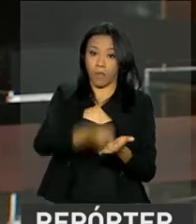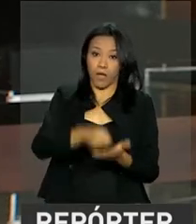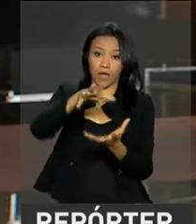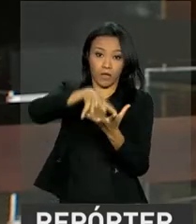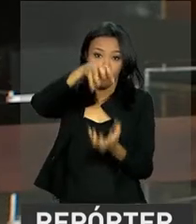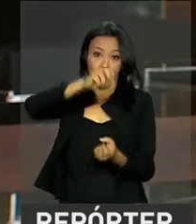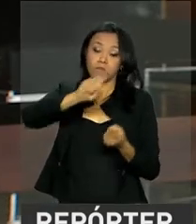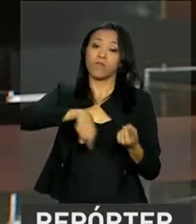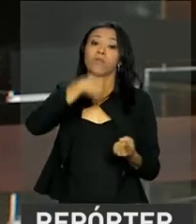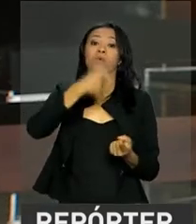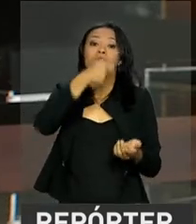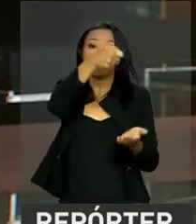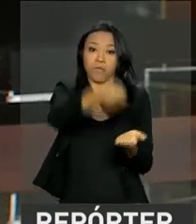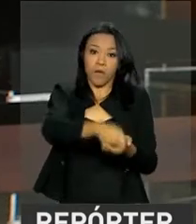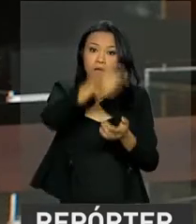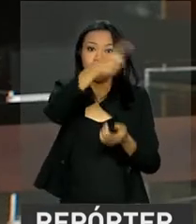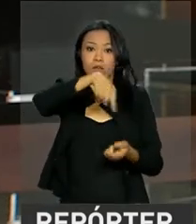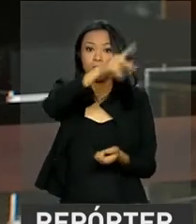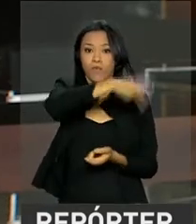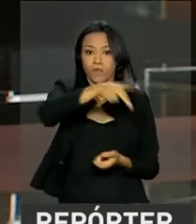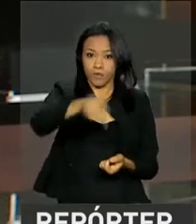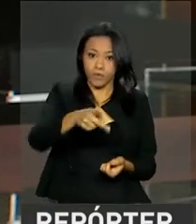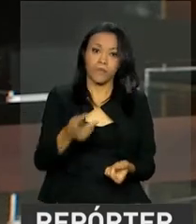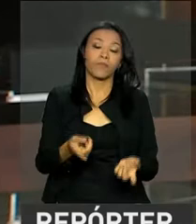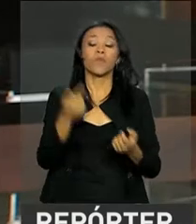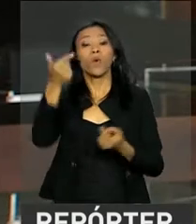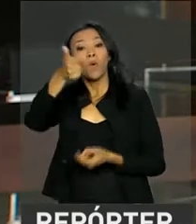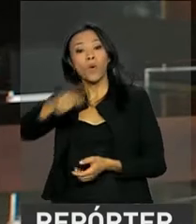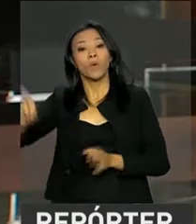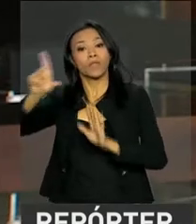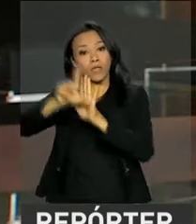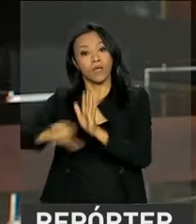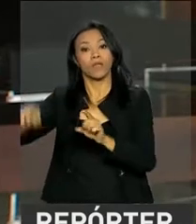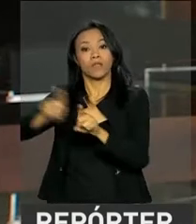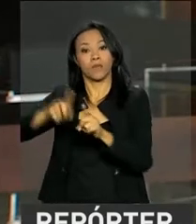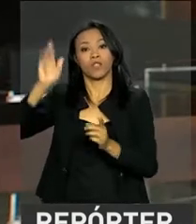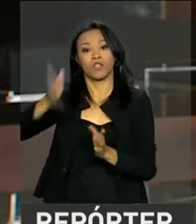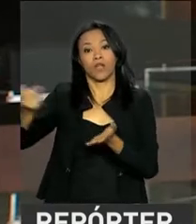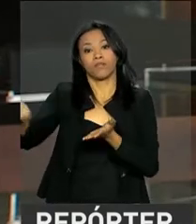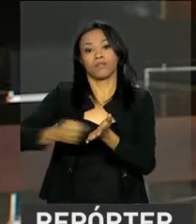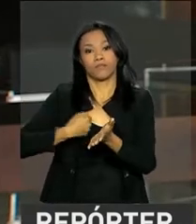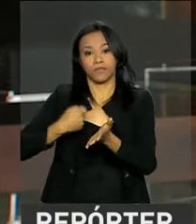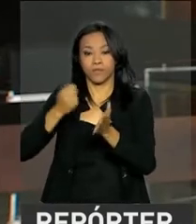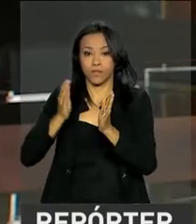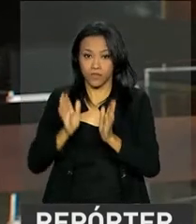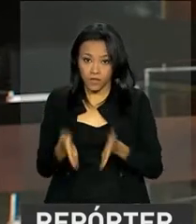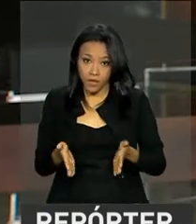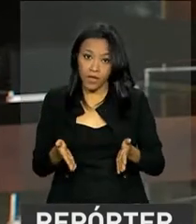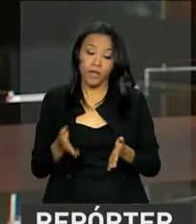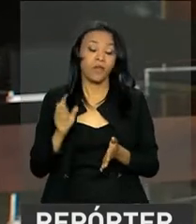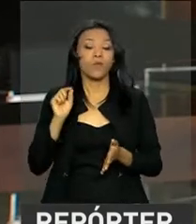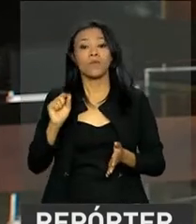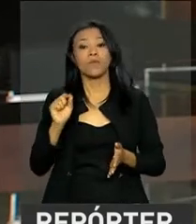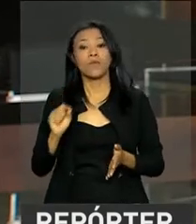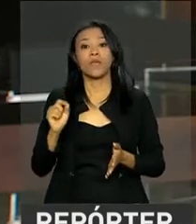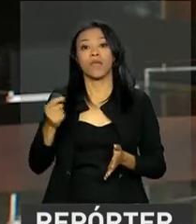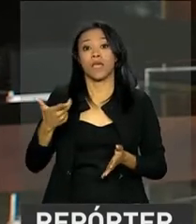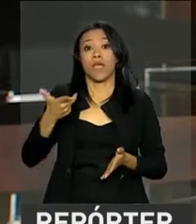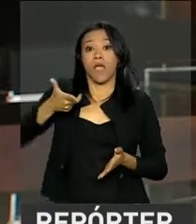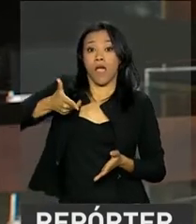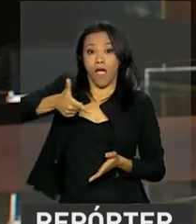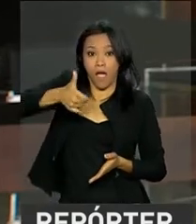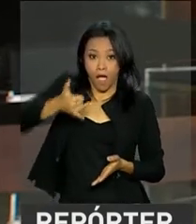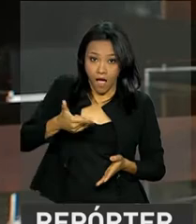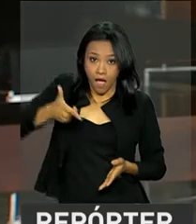os professores. Outra lei sancionada, então, pelo presidente Michel Temer define que o porte ou a posse de arma de fogo de